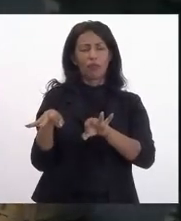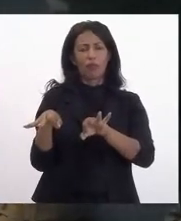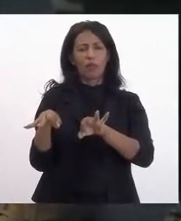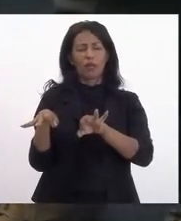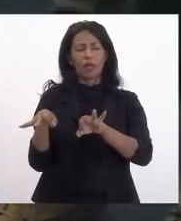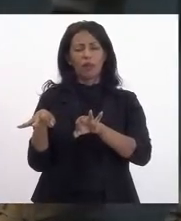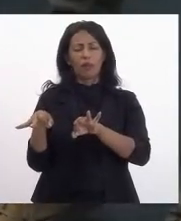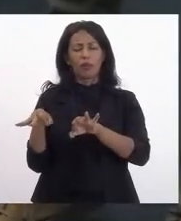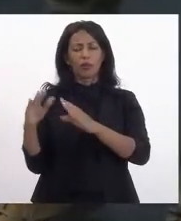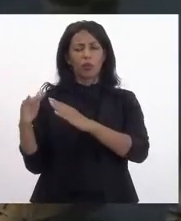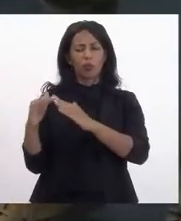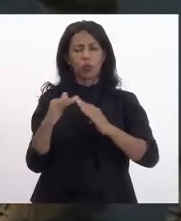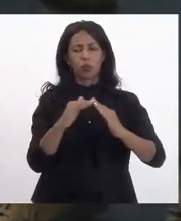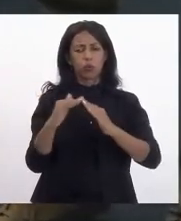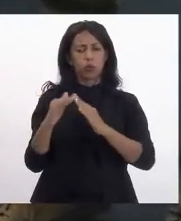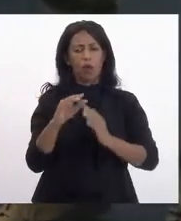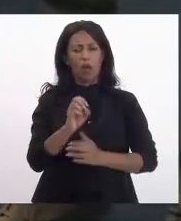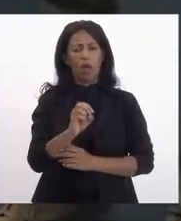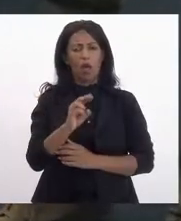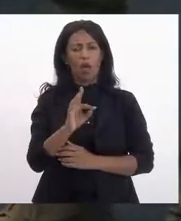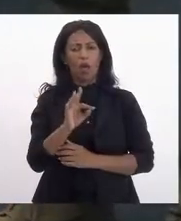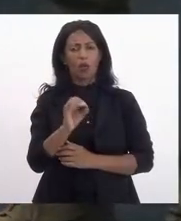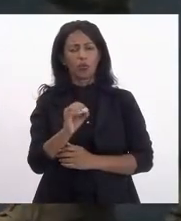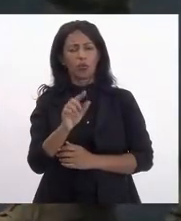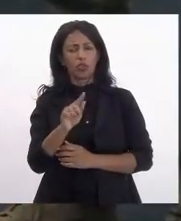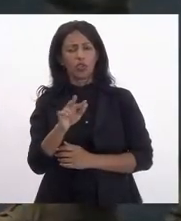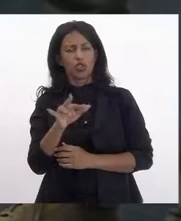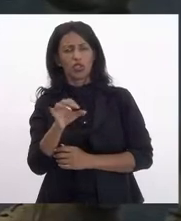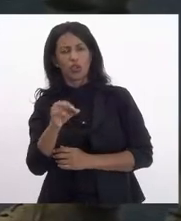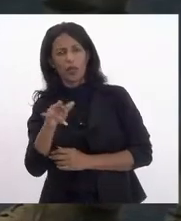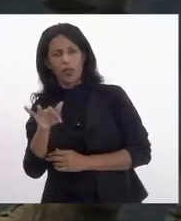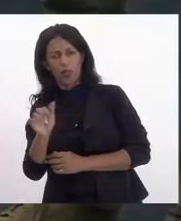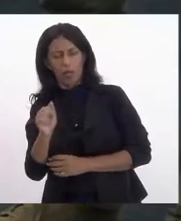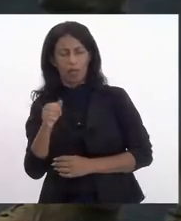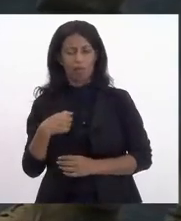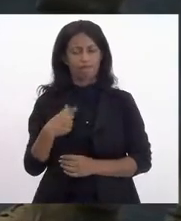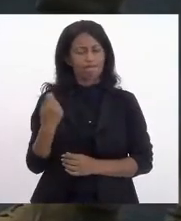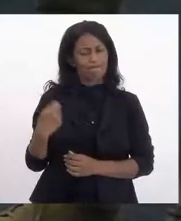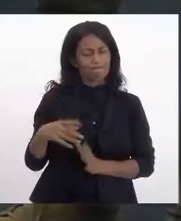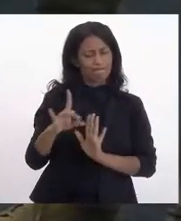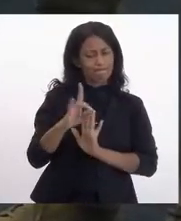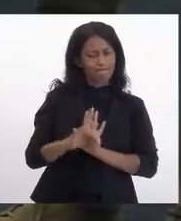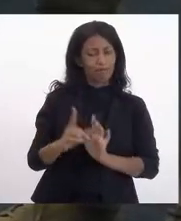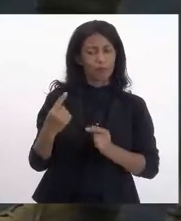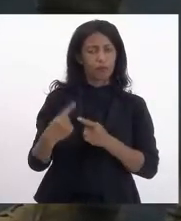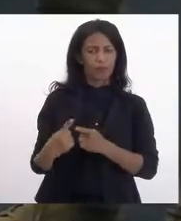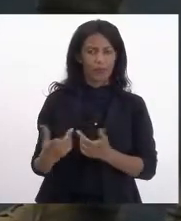na modalidade autogestionária. Eu tenho que declarar pelo seguinte.